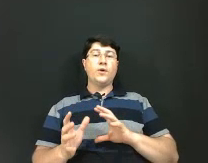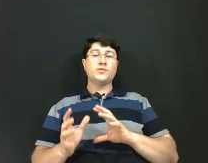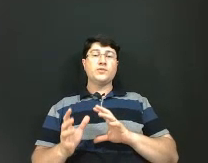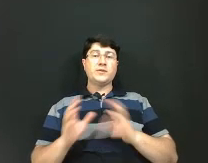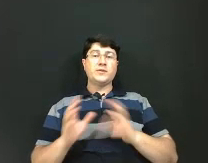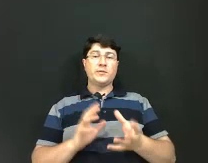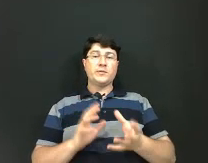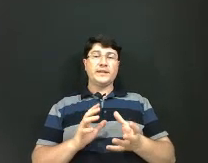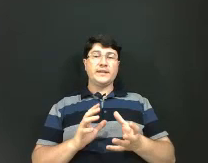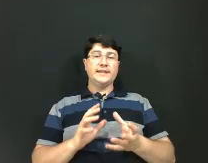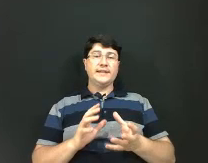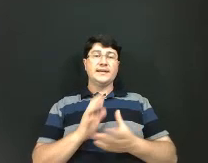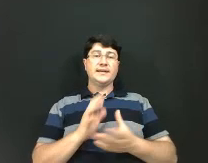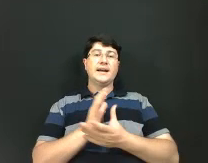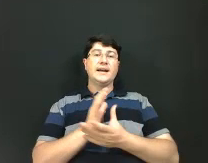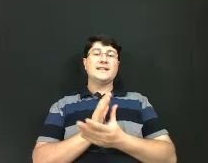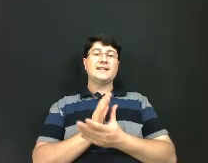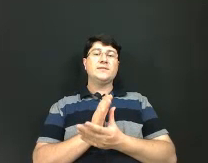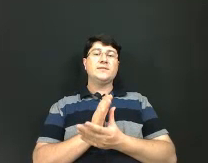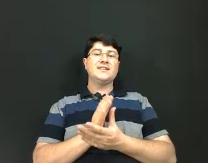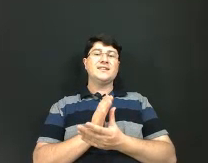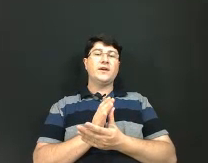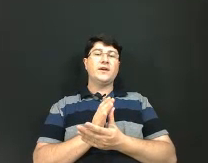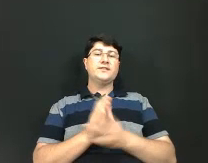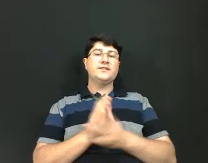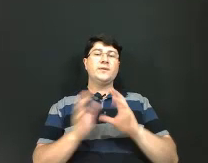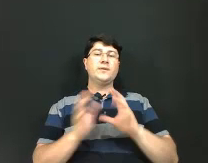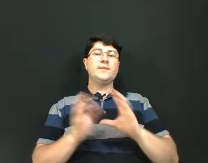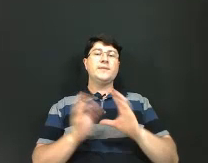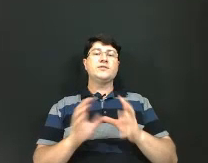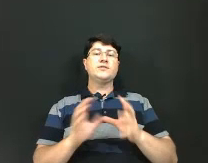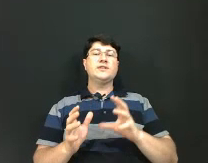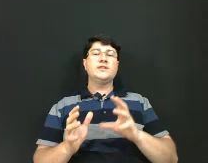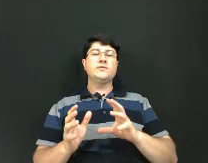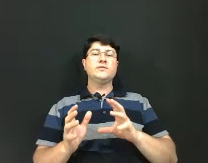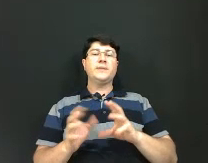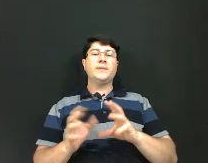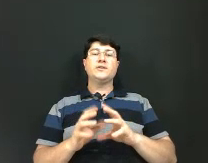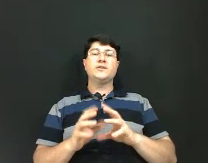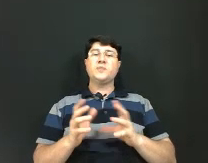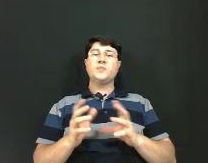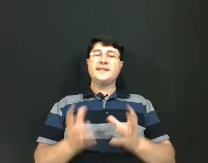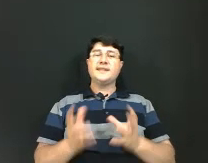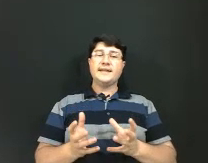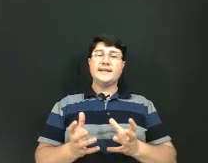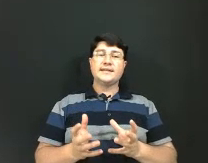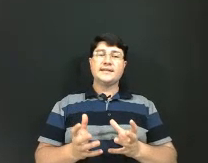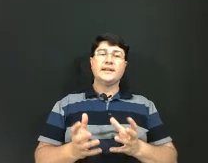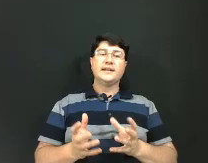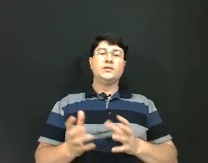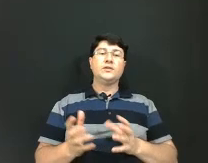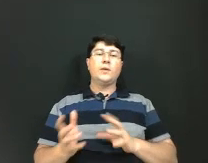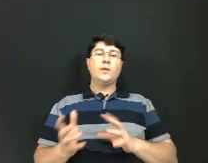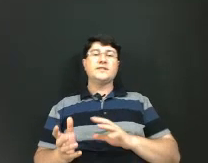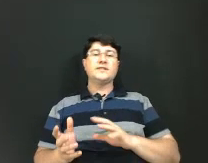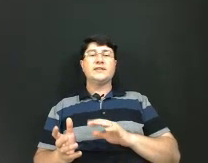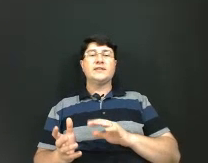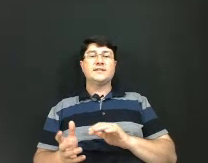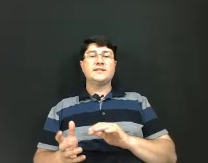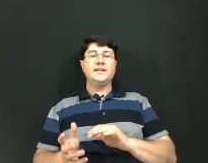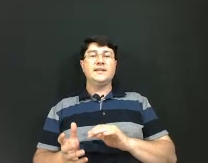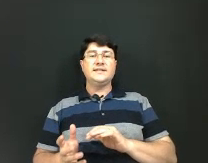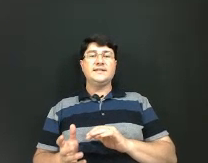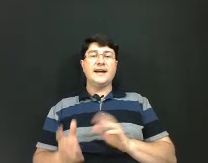valores opostos a uma mesma propriedade, as línguas sonoras frequentemente utilizam padrões espaciais, no qual